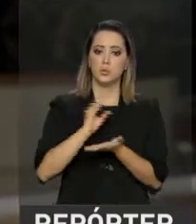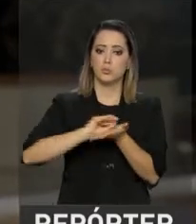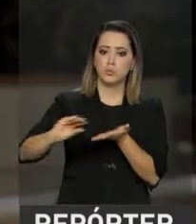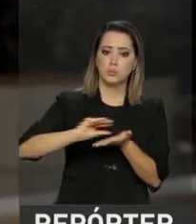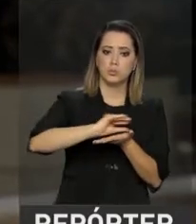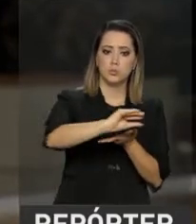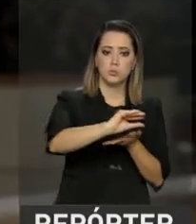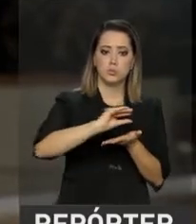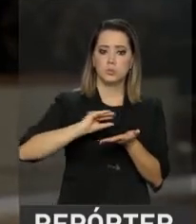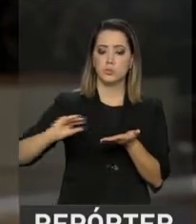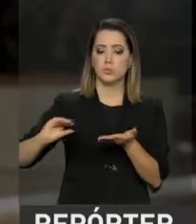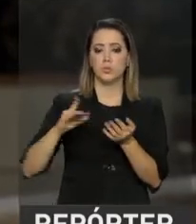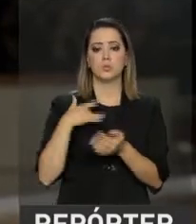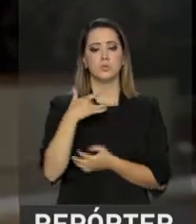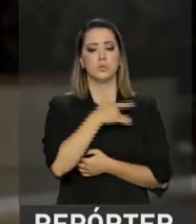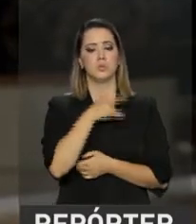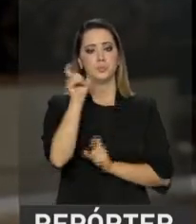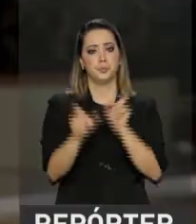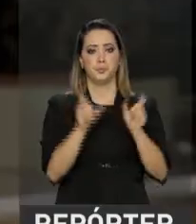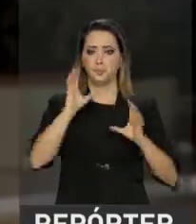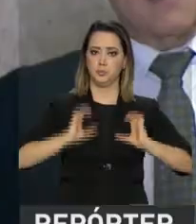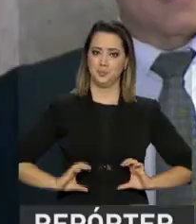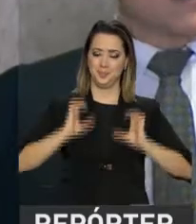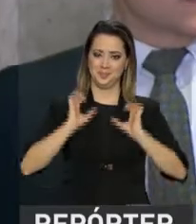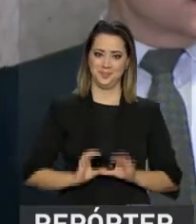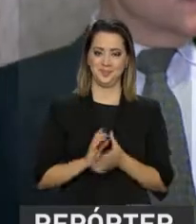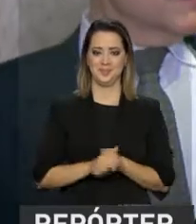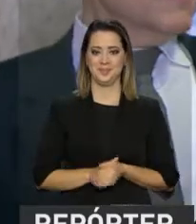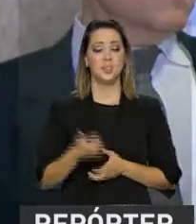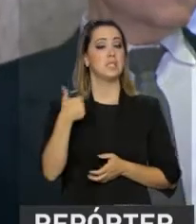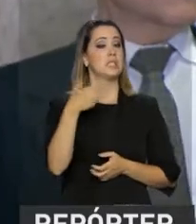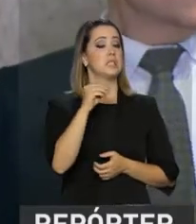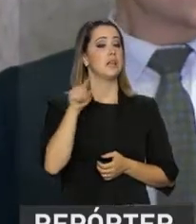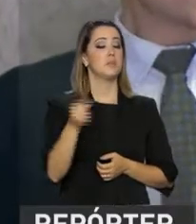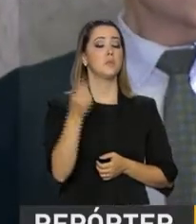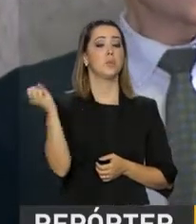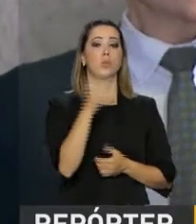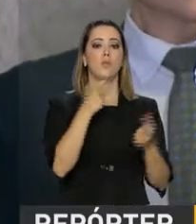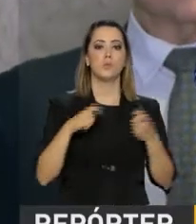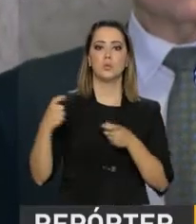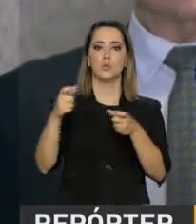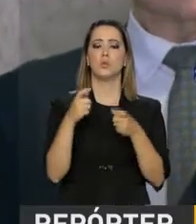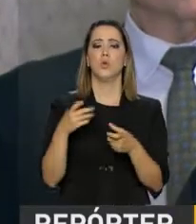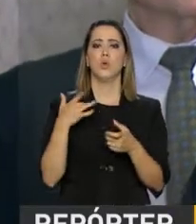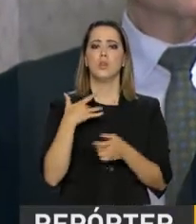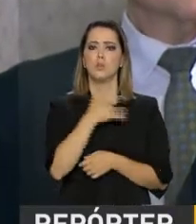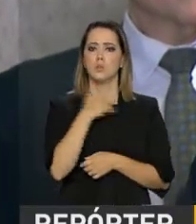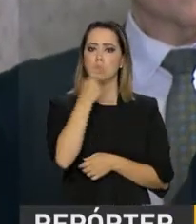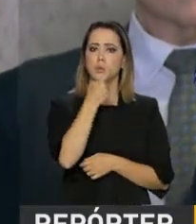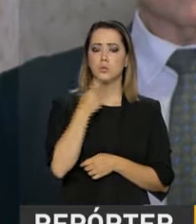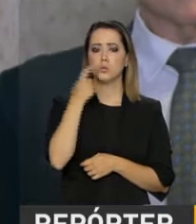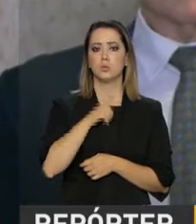em etapas na saúde do cidadão brasileiro os dez mil novos gabinetes dentários com raio x que